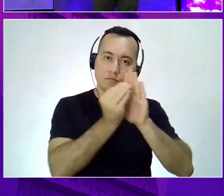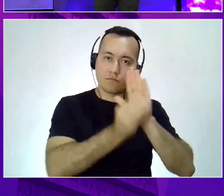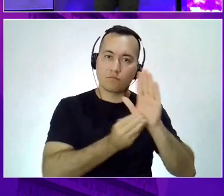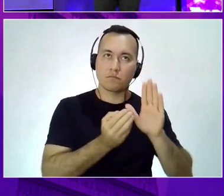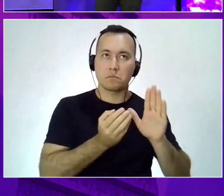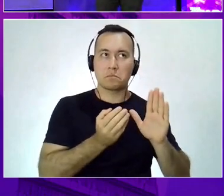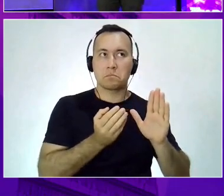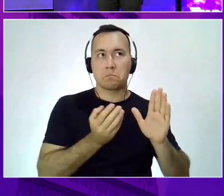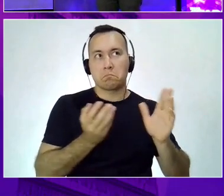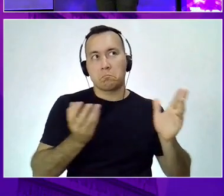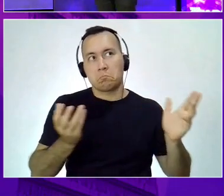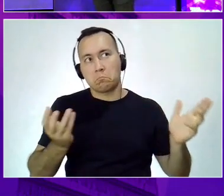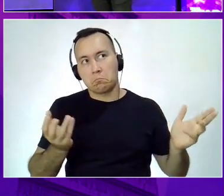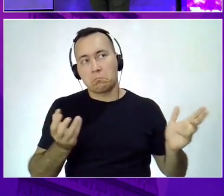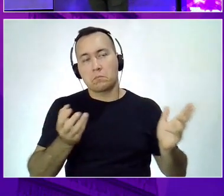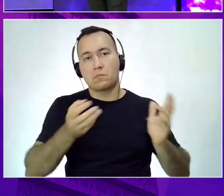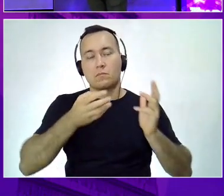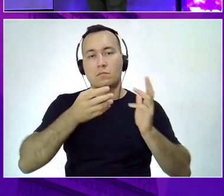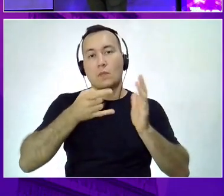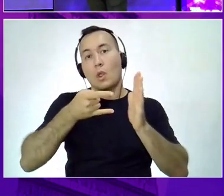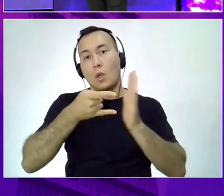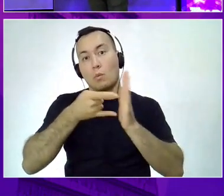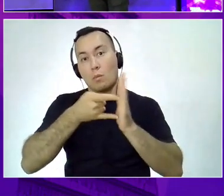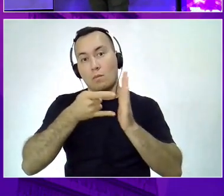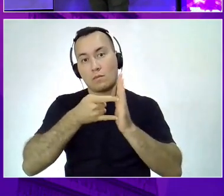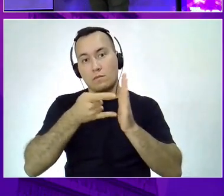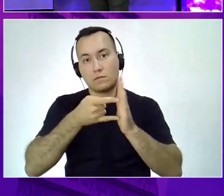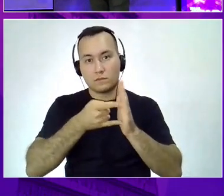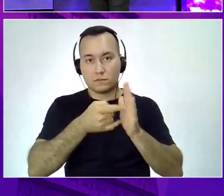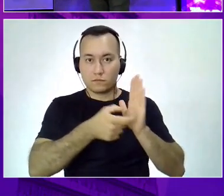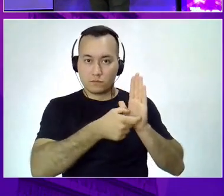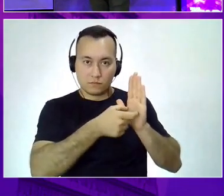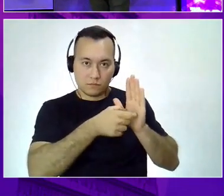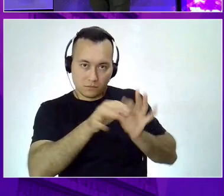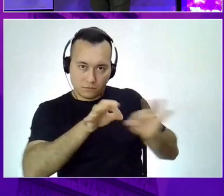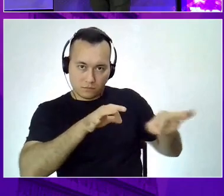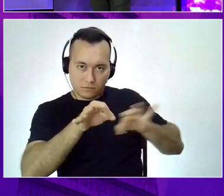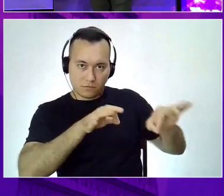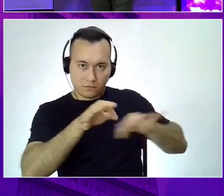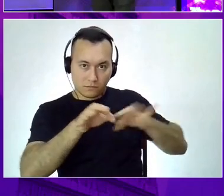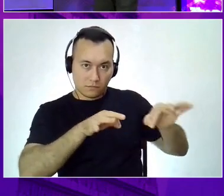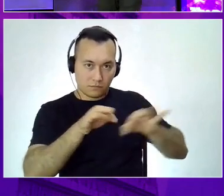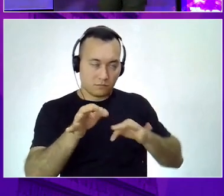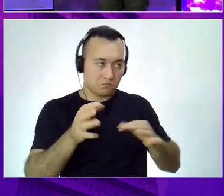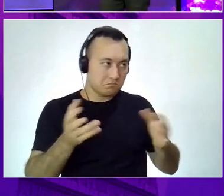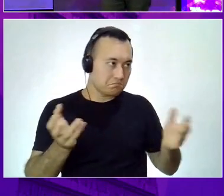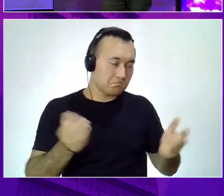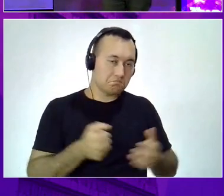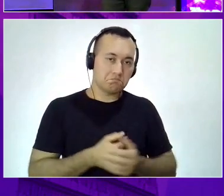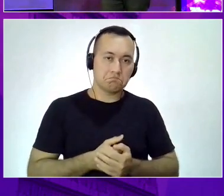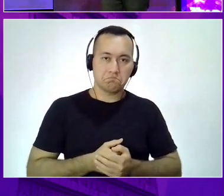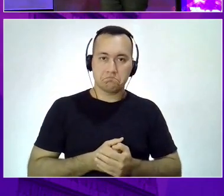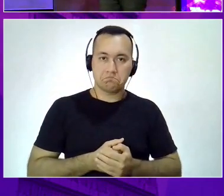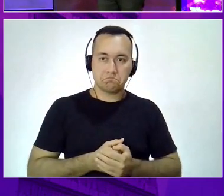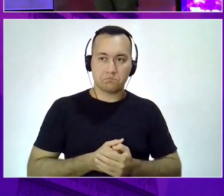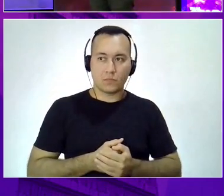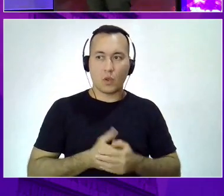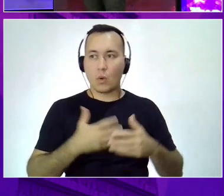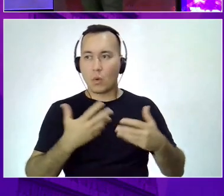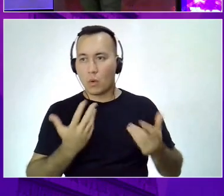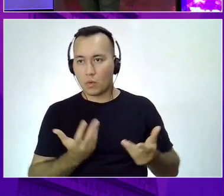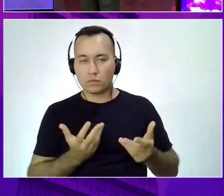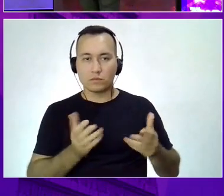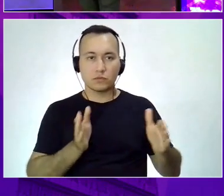desenvolvimento? Então a gente está pressupondo que o desenvolvimento tem toda a expertise para isso. É no teste que normalmente a gente